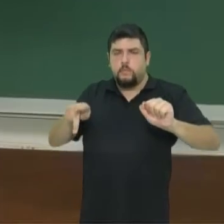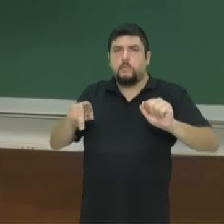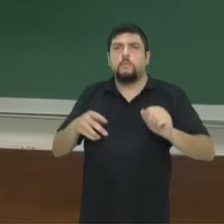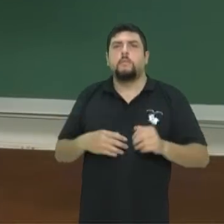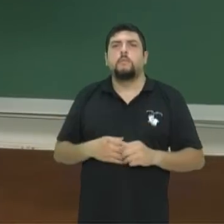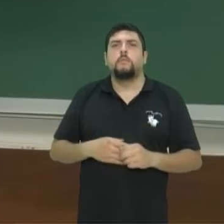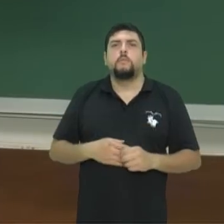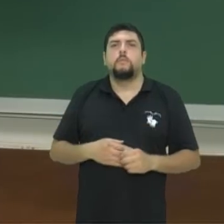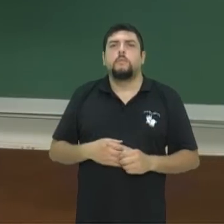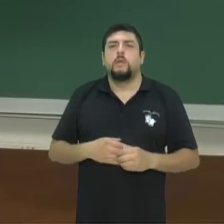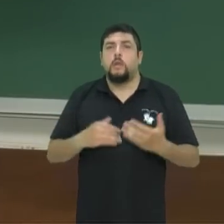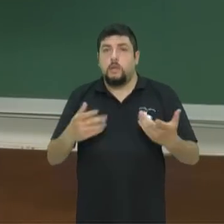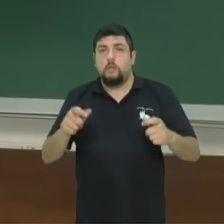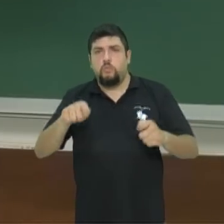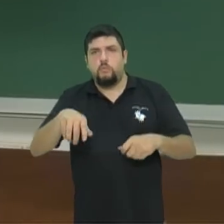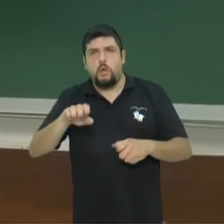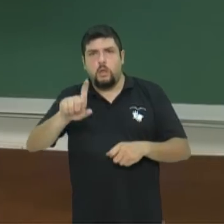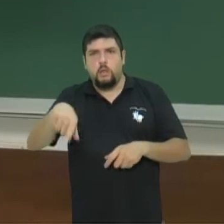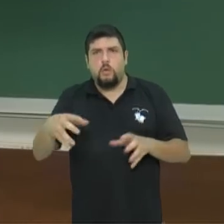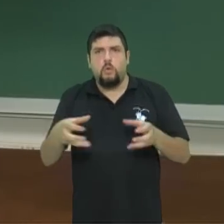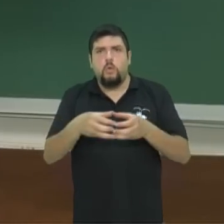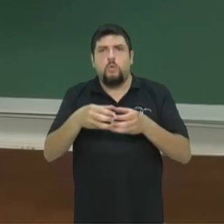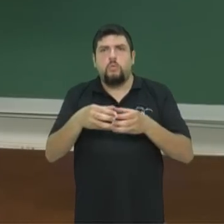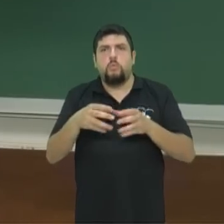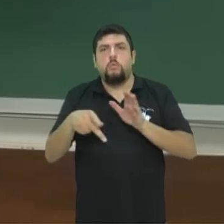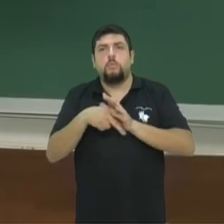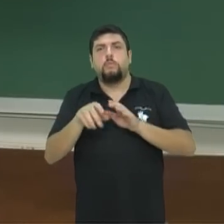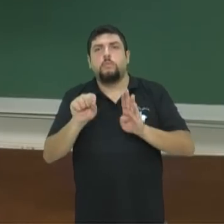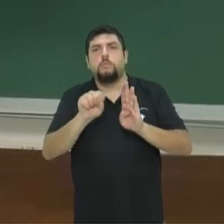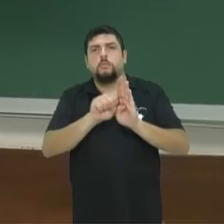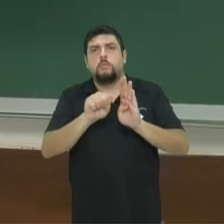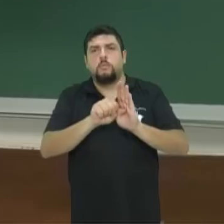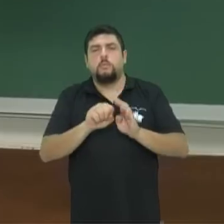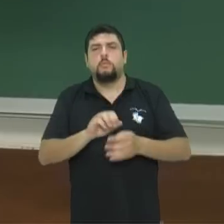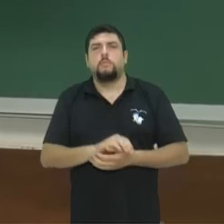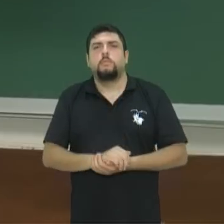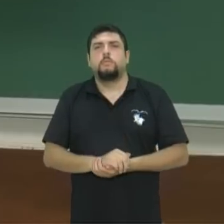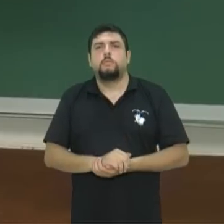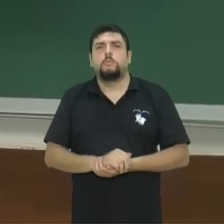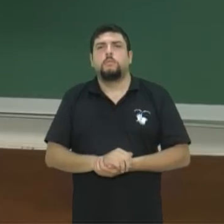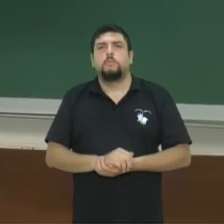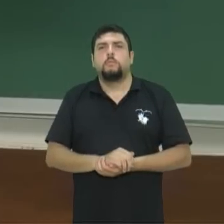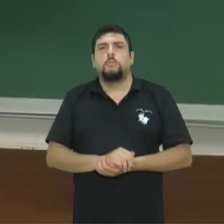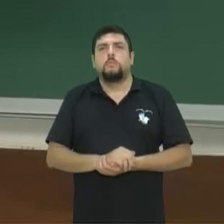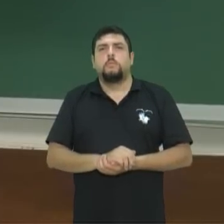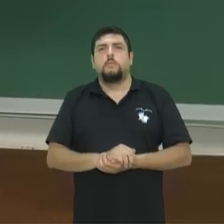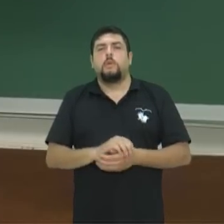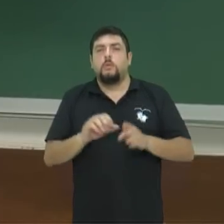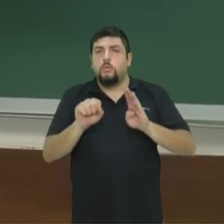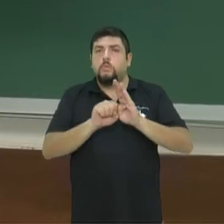dar. Então a gente tem que, verbo é aquilo que eu posso conjugar. Substantivo é o que eu posso colocar ou a